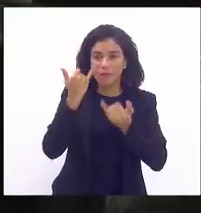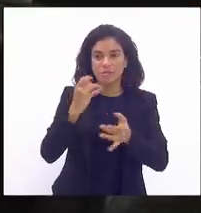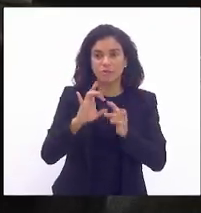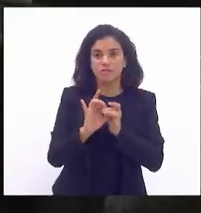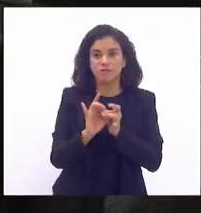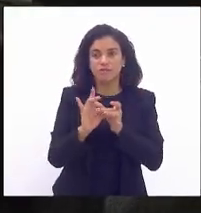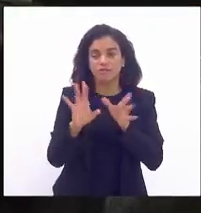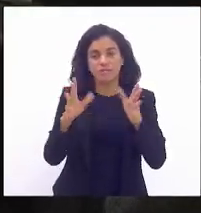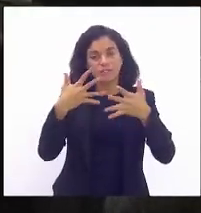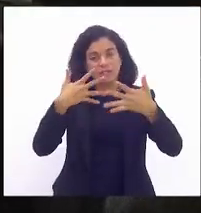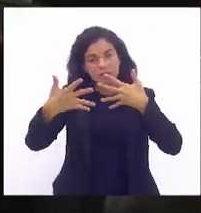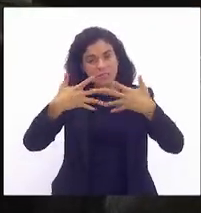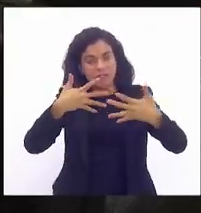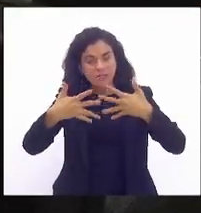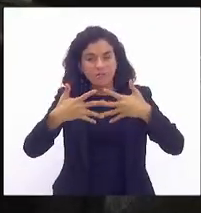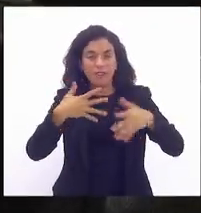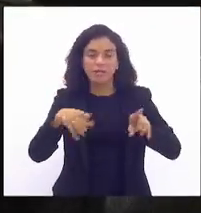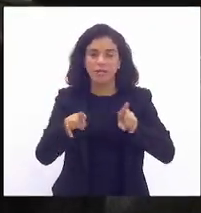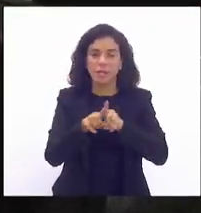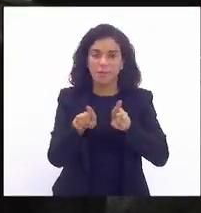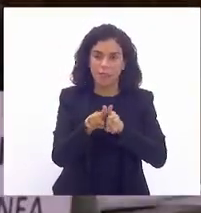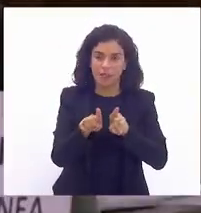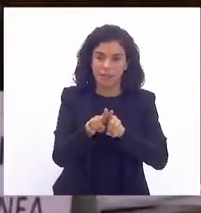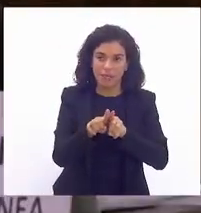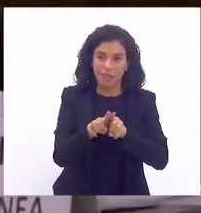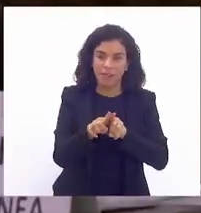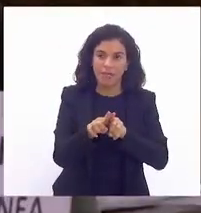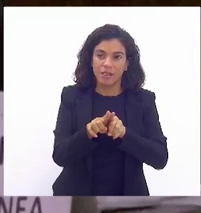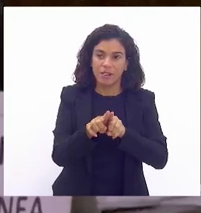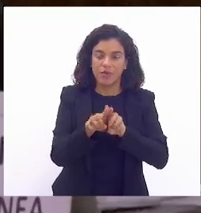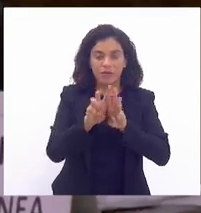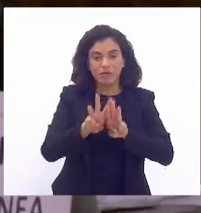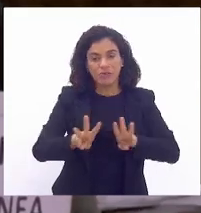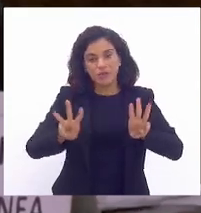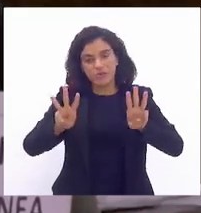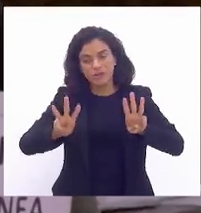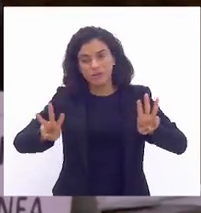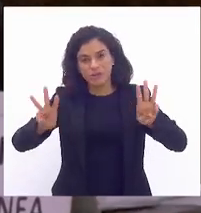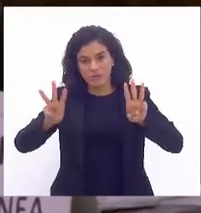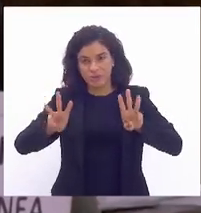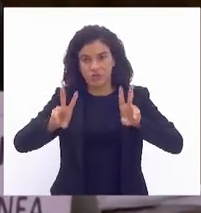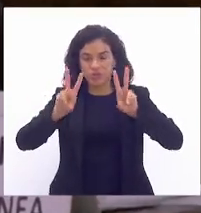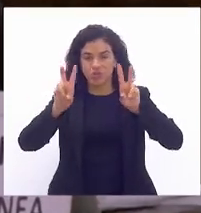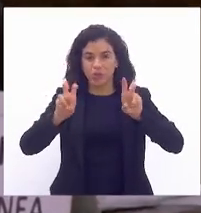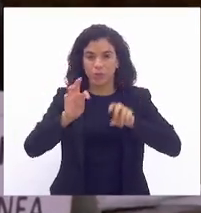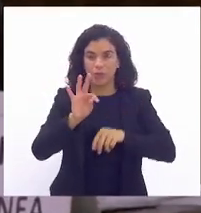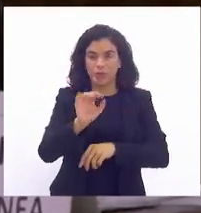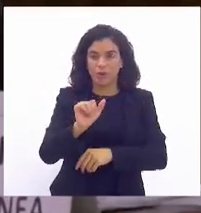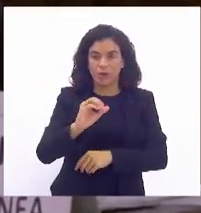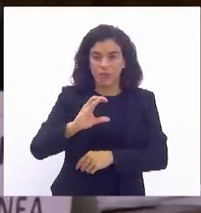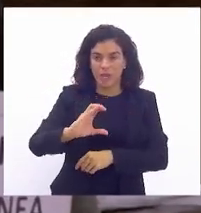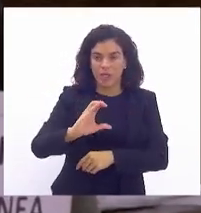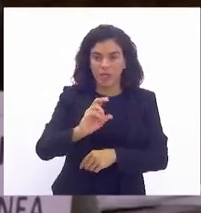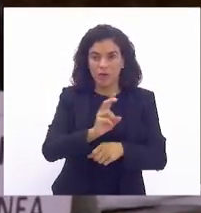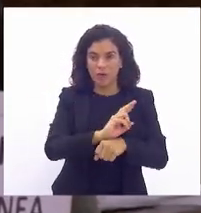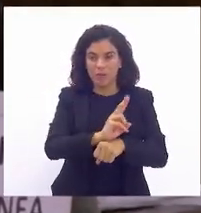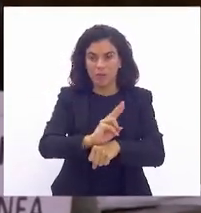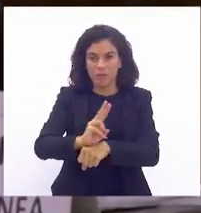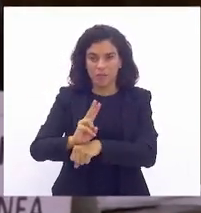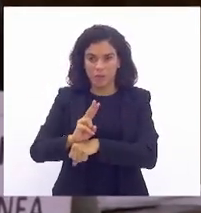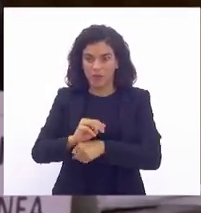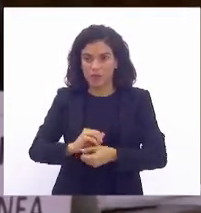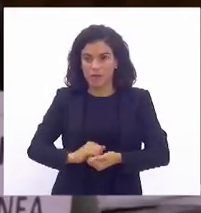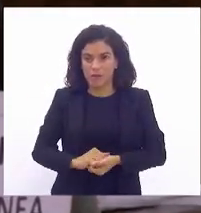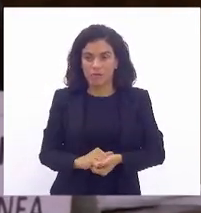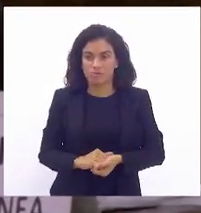modo transparente, inclusive nos nossos processos aí, sobre o TAC e os monitoramentos que são